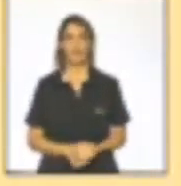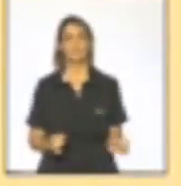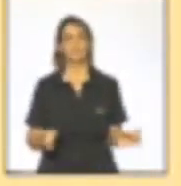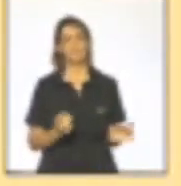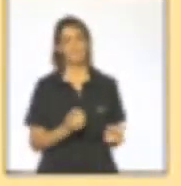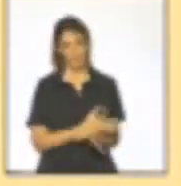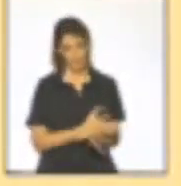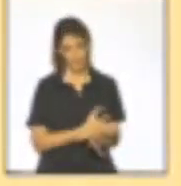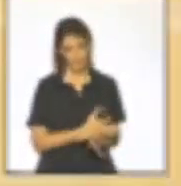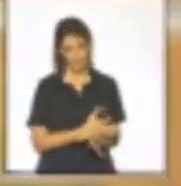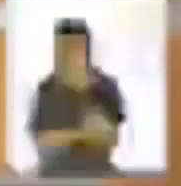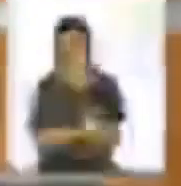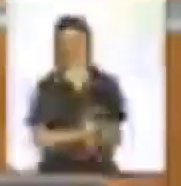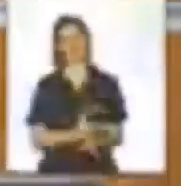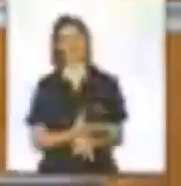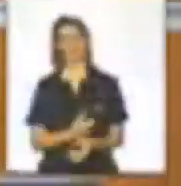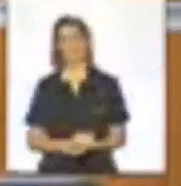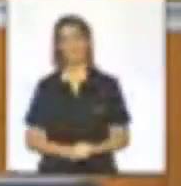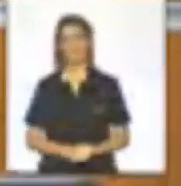Terminei.